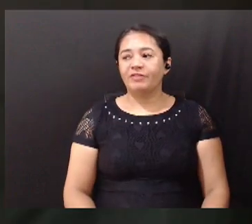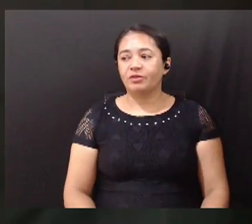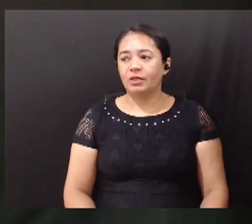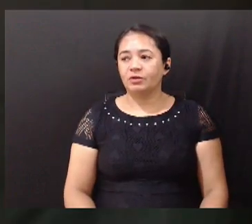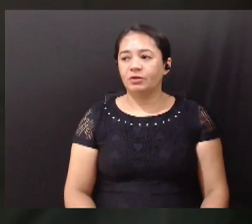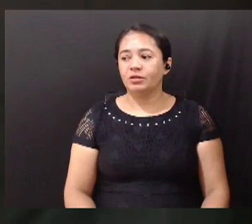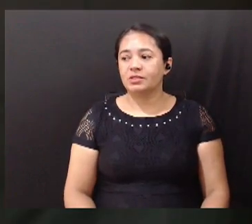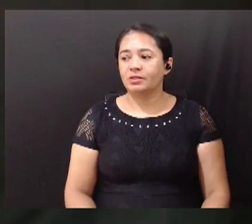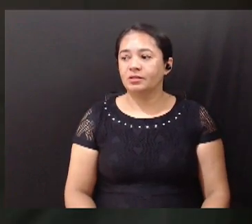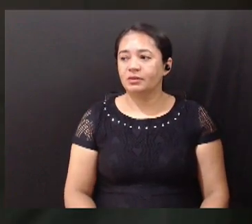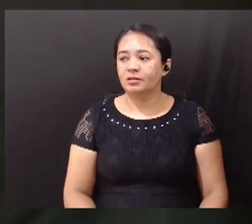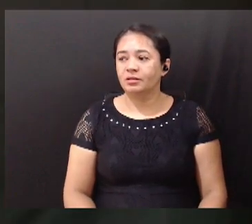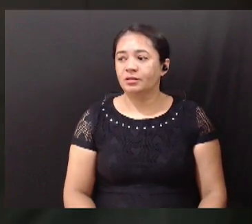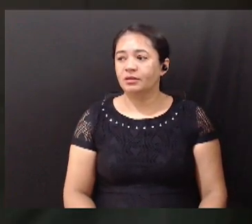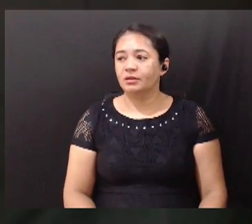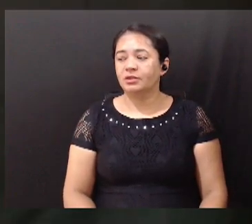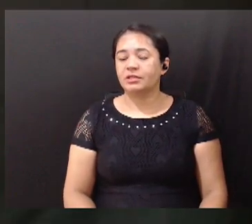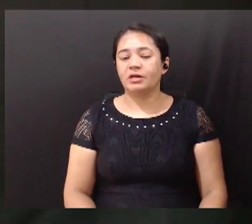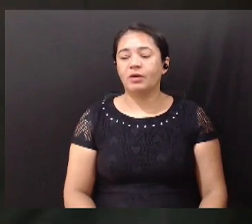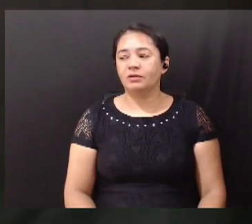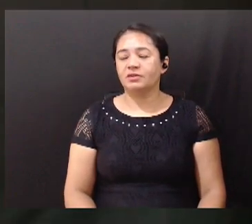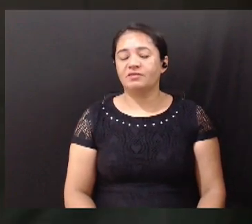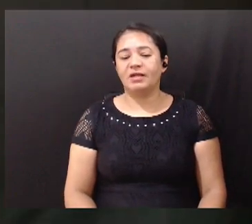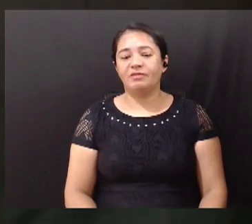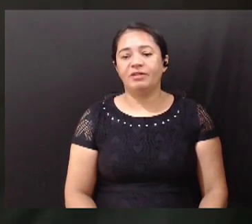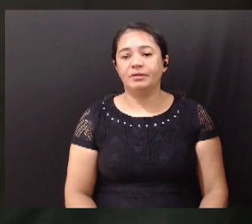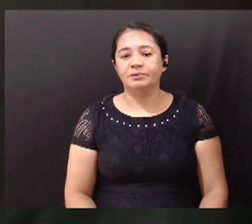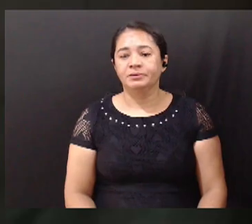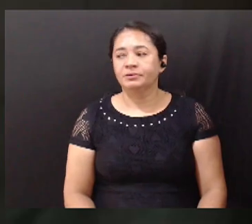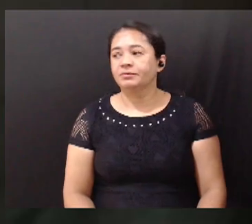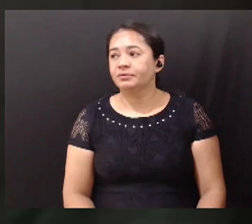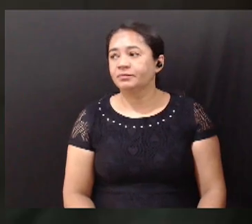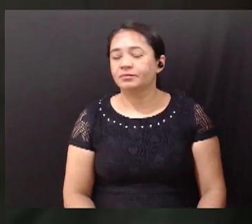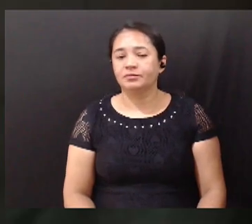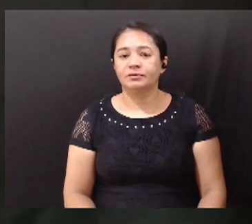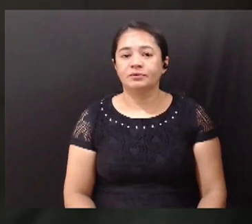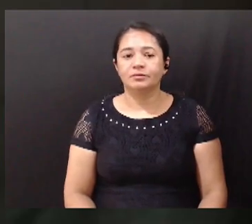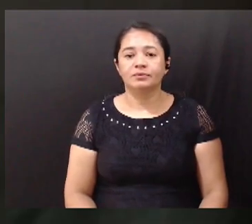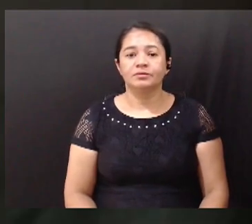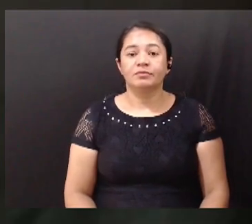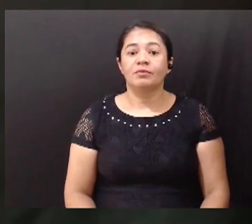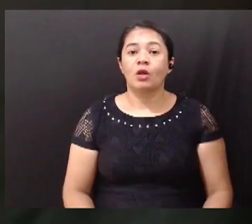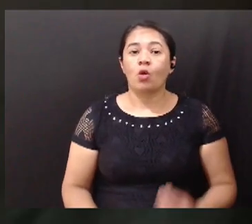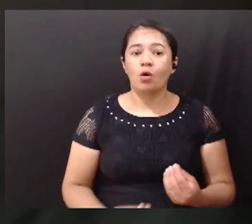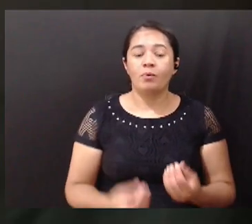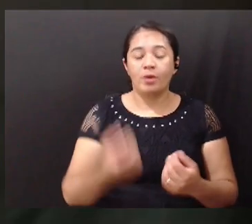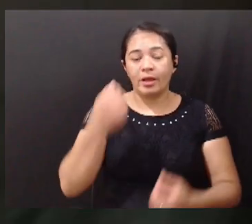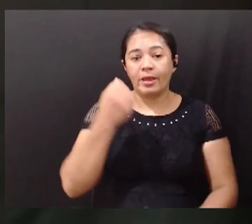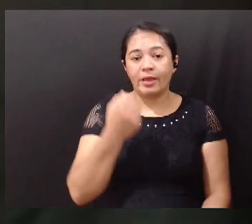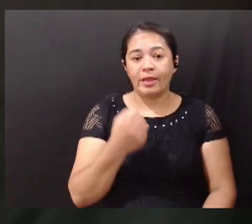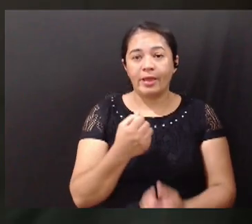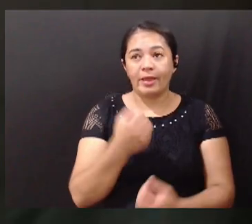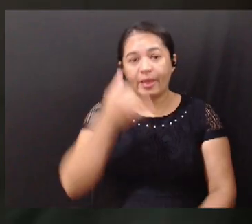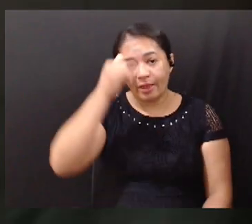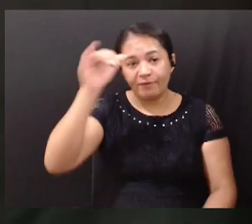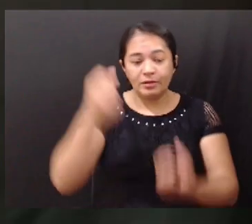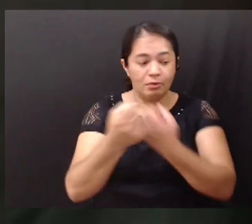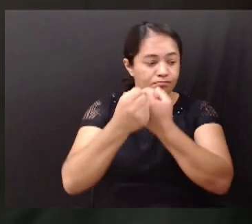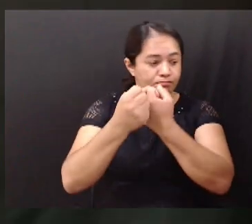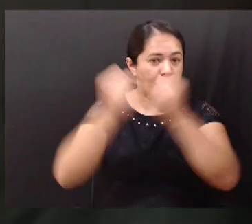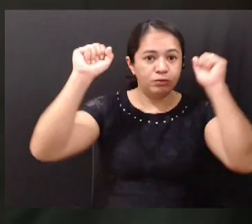não sair, não sair da linha, não sair do limite, né? Não explodir, porque a criança ela vai sentir todo esse